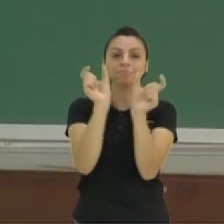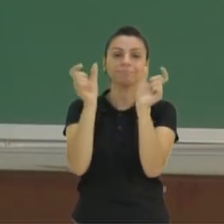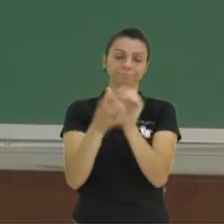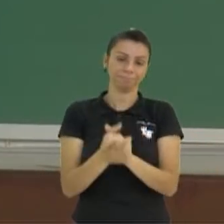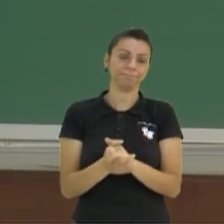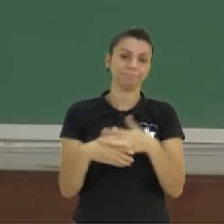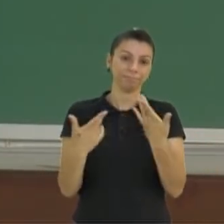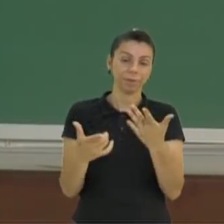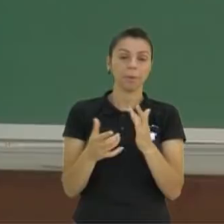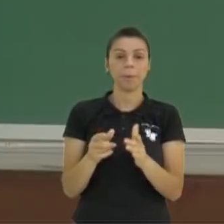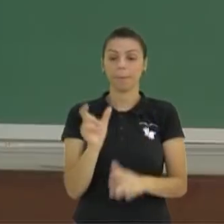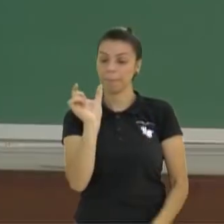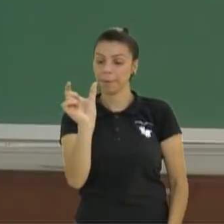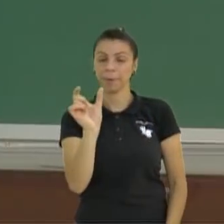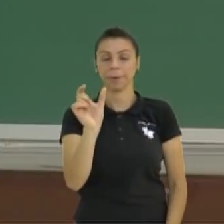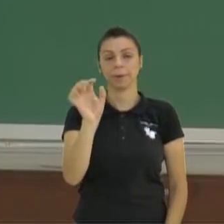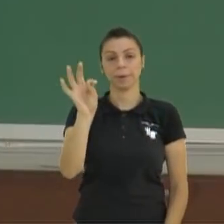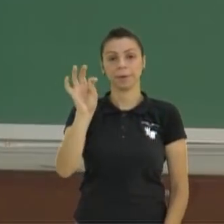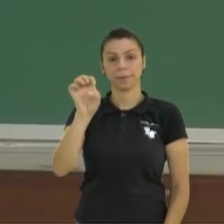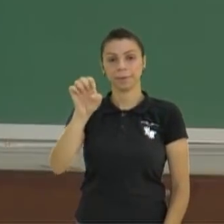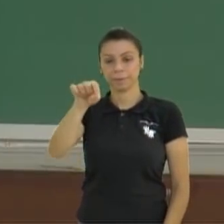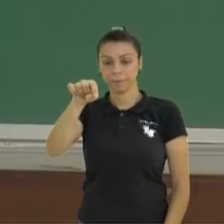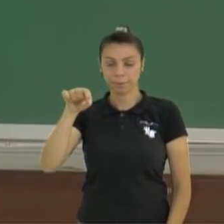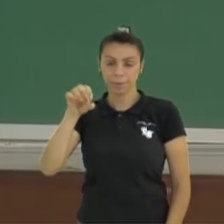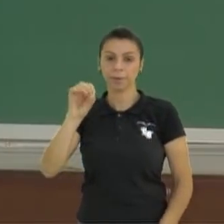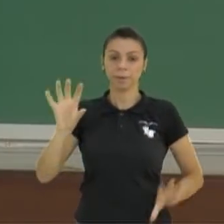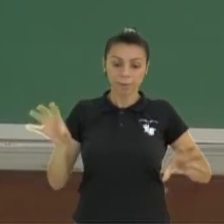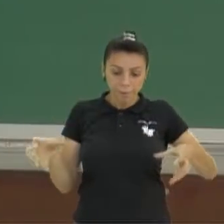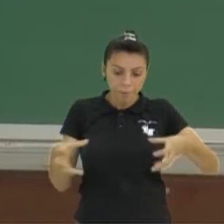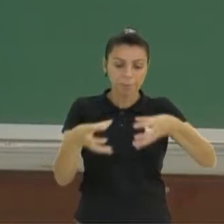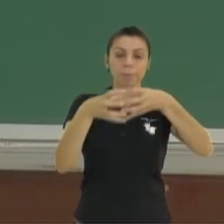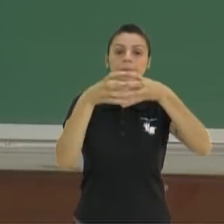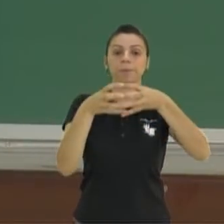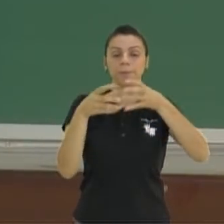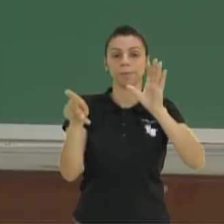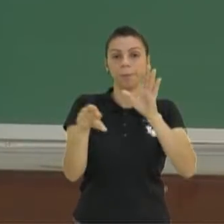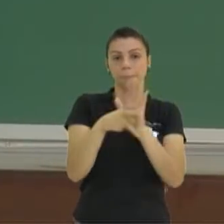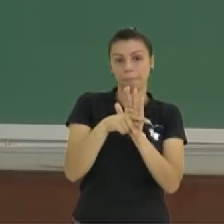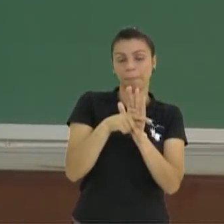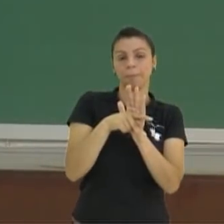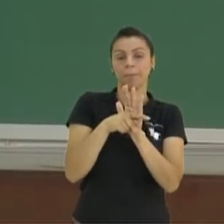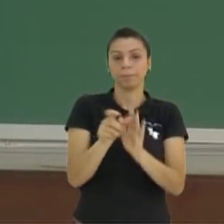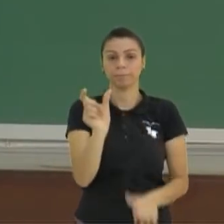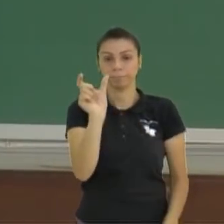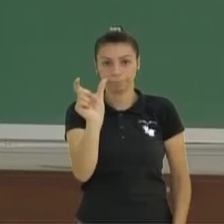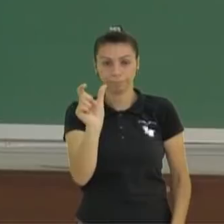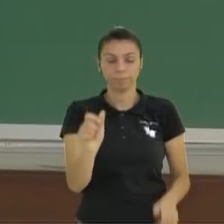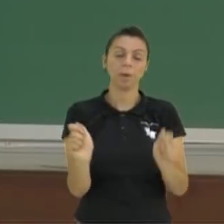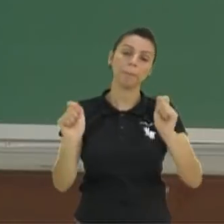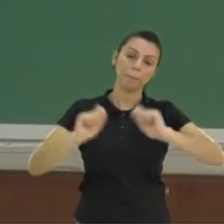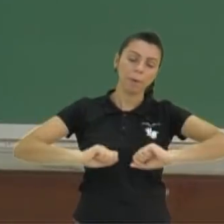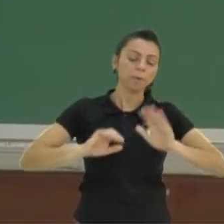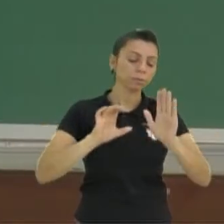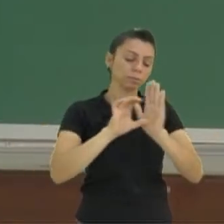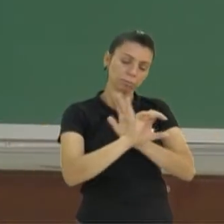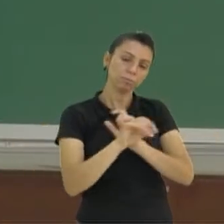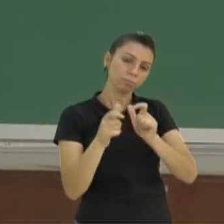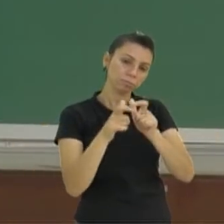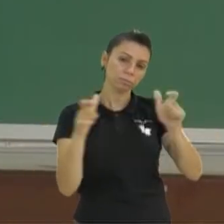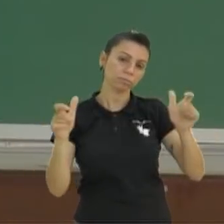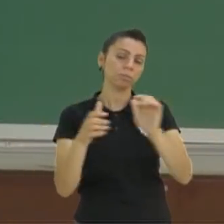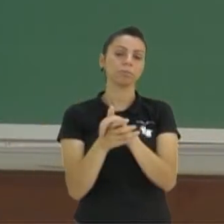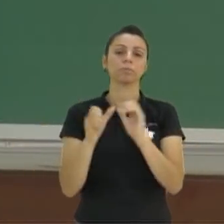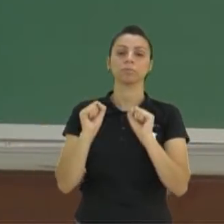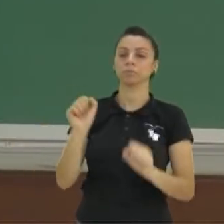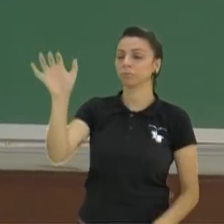Embora a palavra texto signifique conjunto verbal, podemos ampliar este conceito para